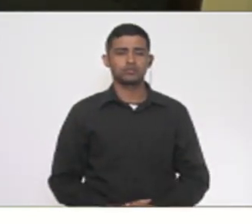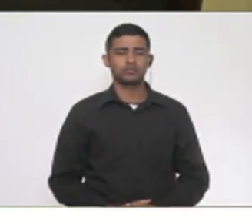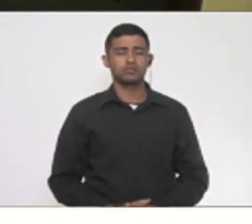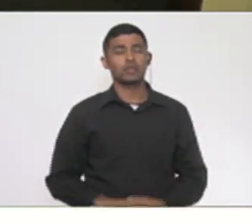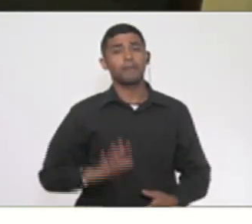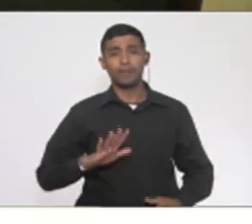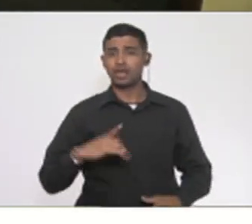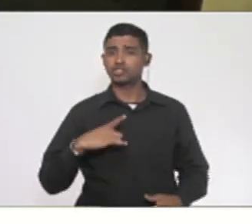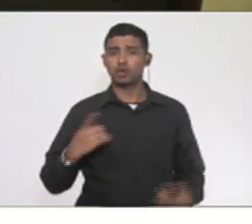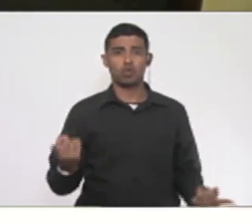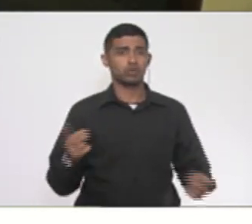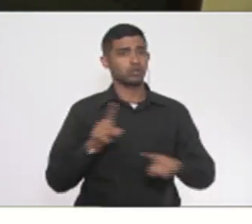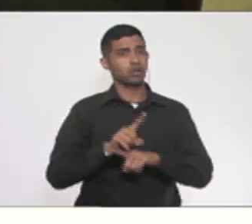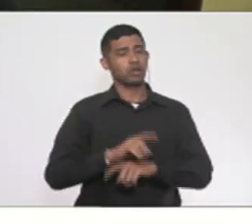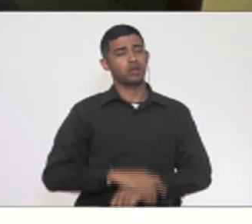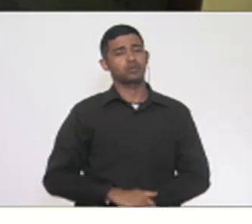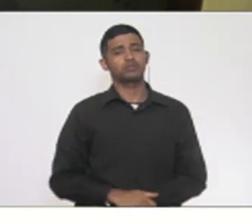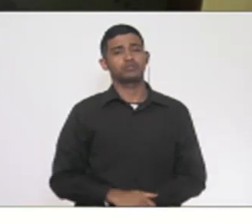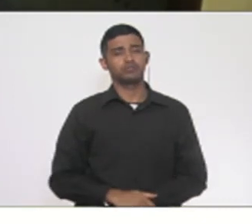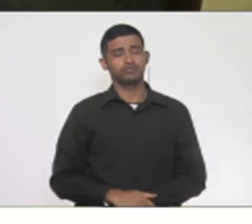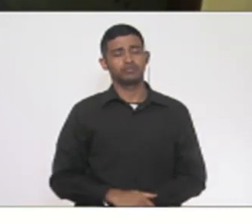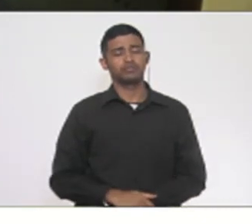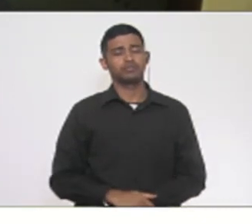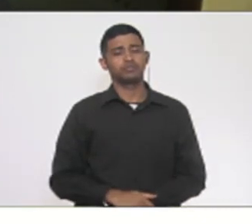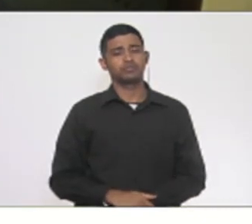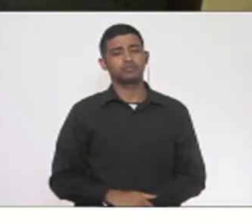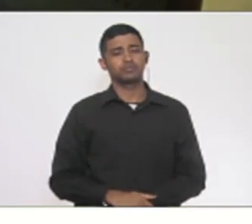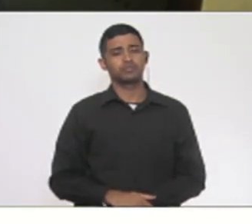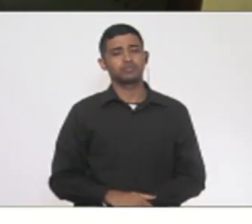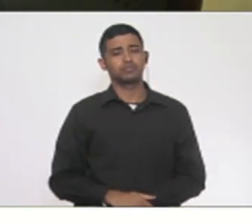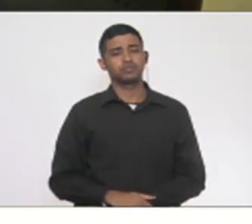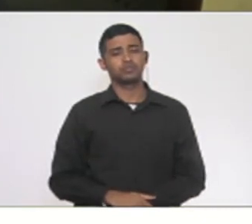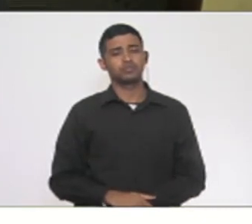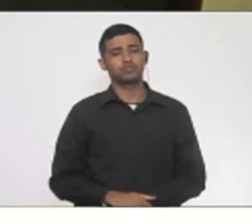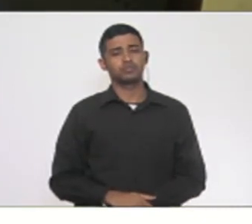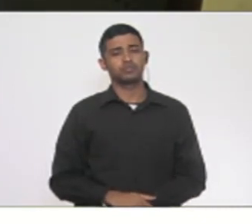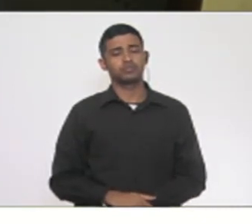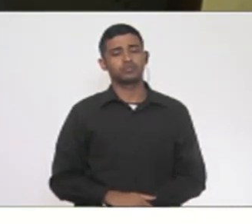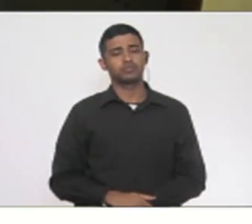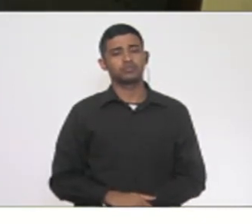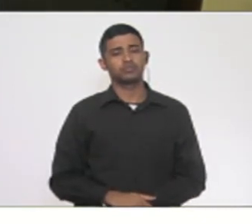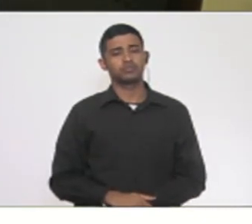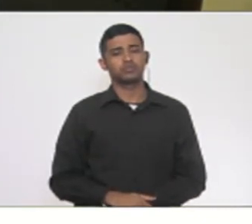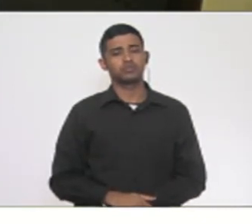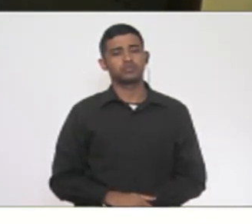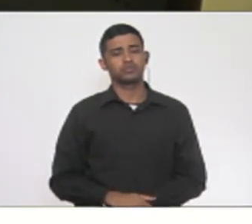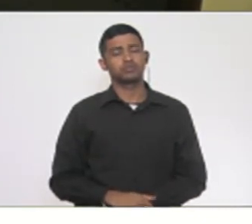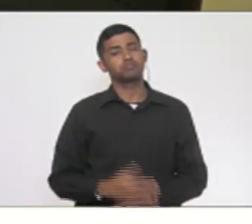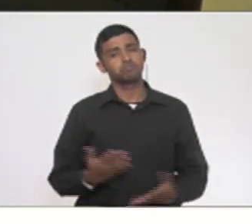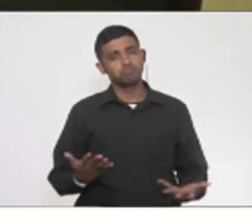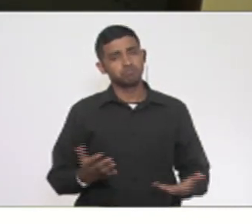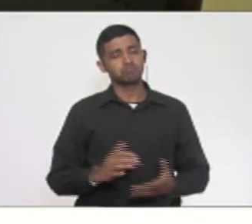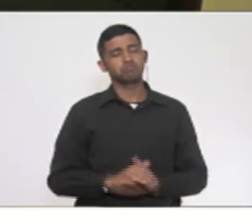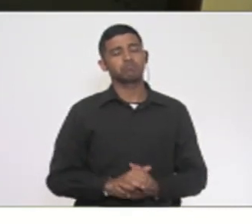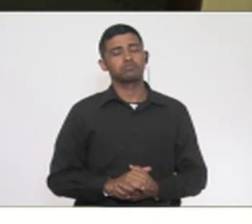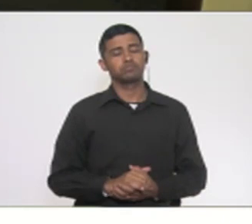ao contrário, né, do que a gente vê. Então, a gente fica